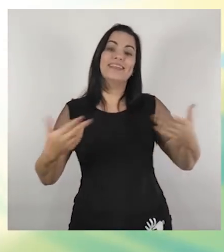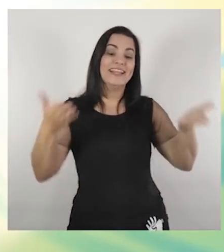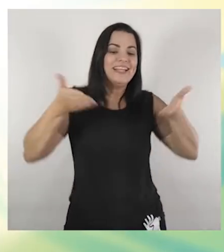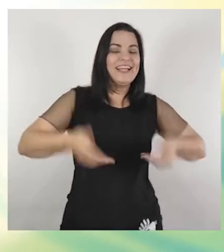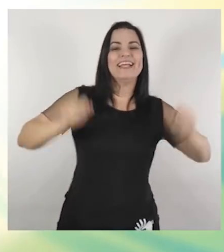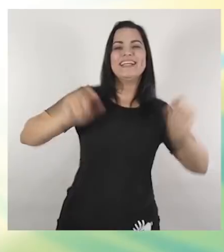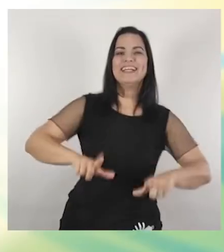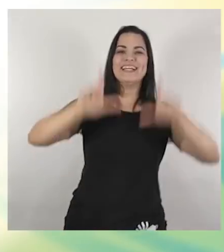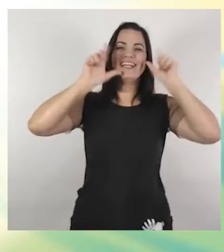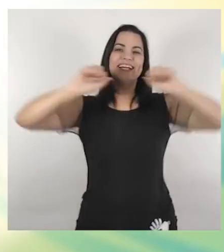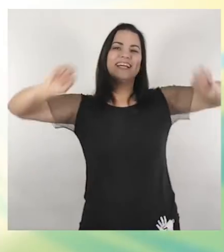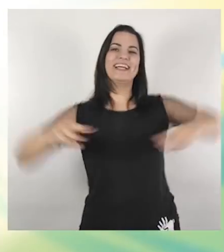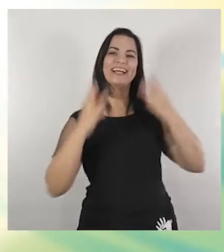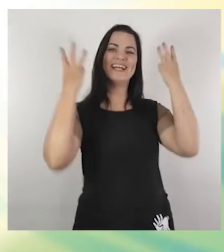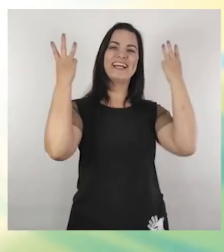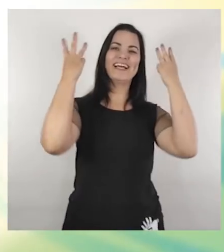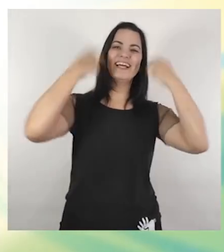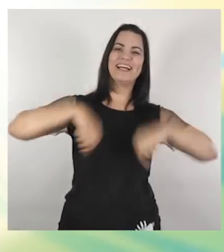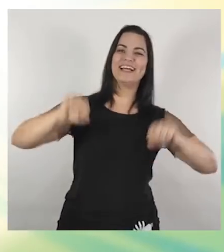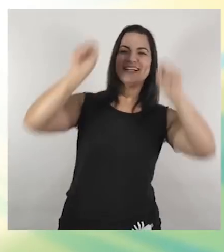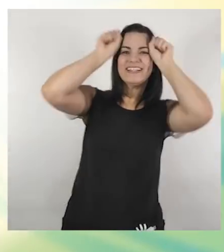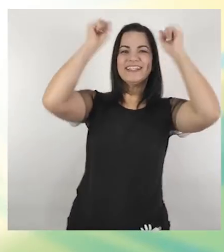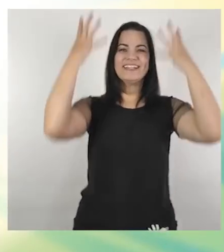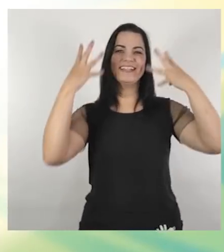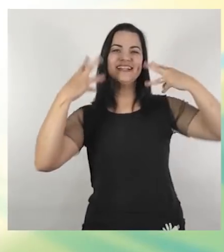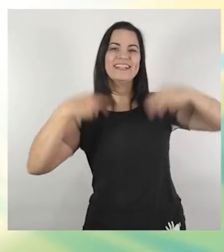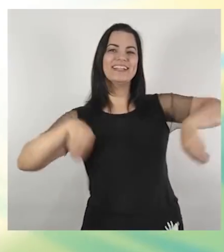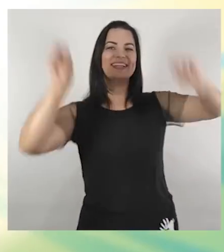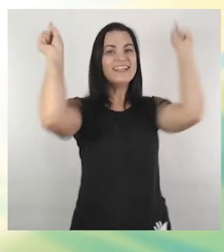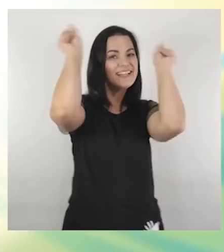faz. Esse é o show da Luna.